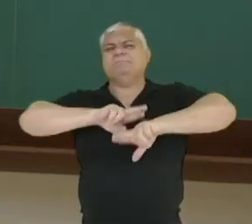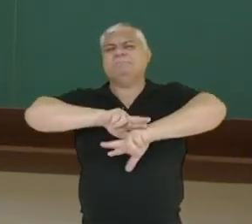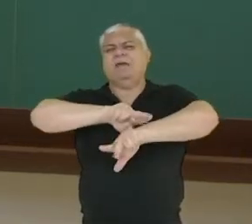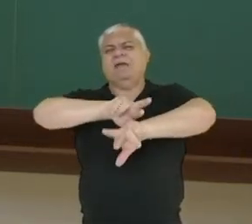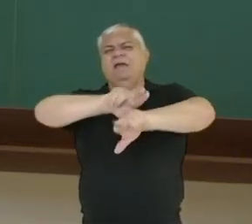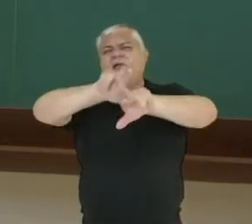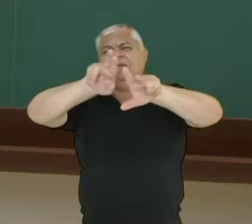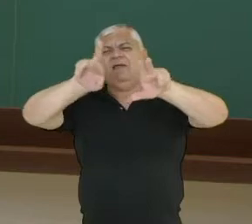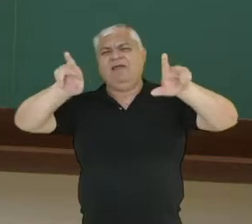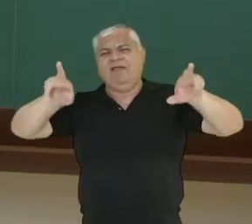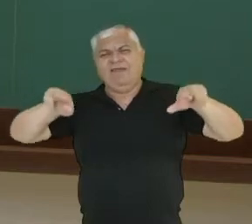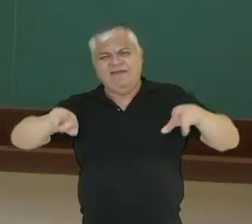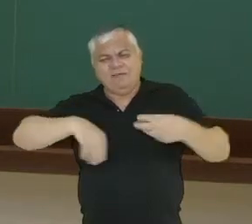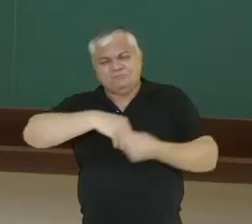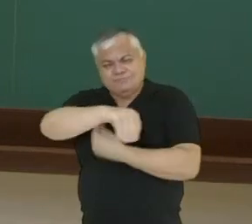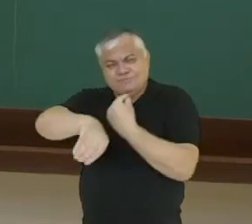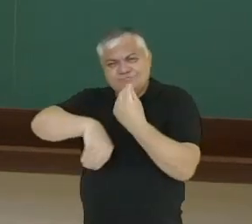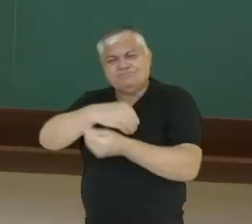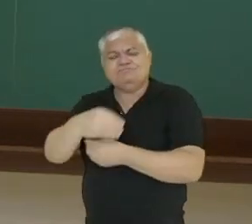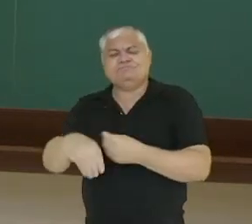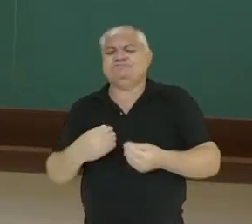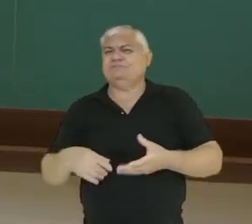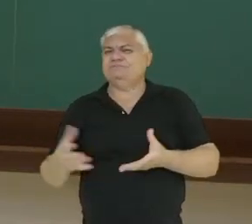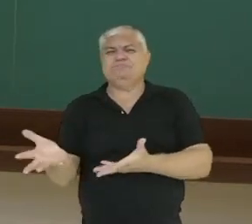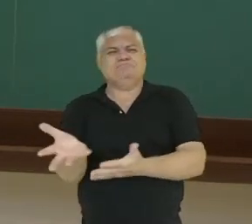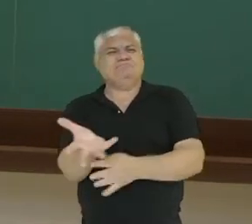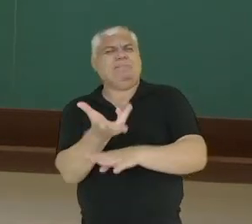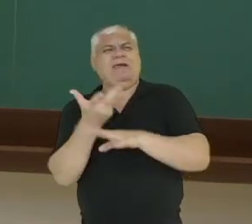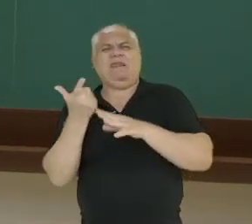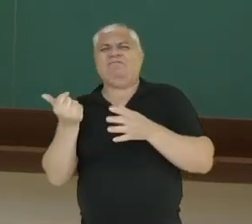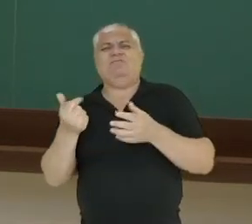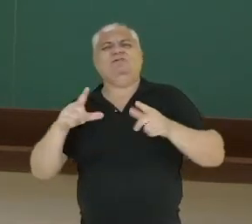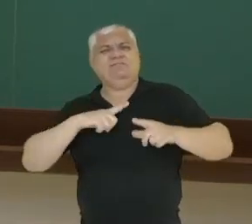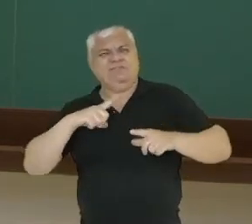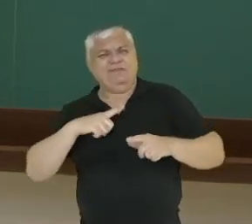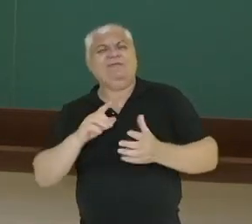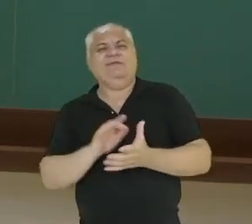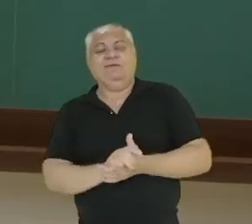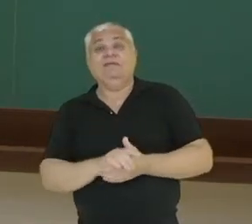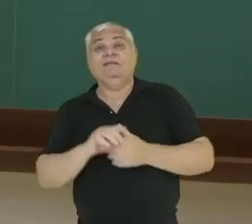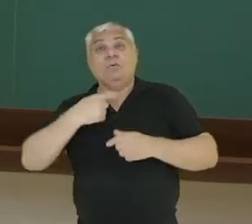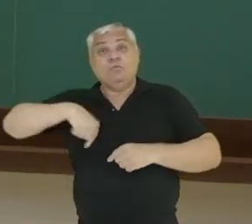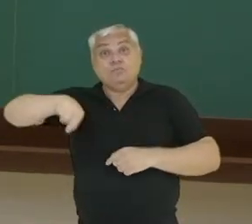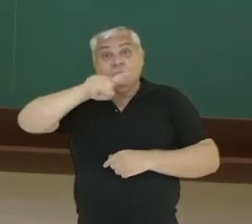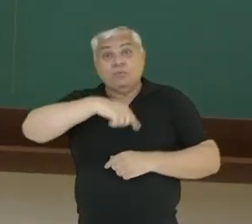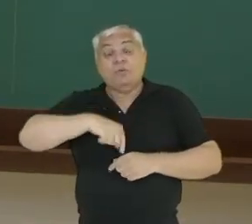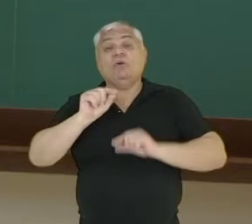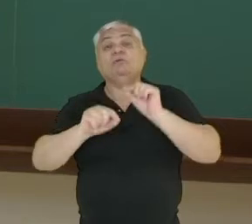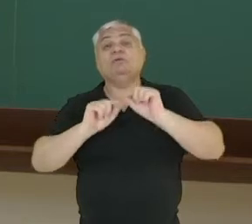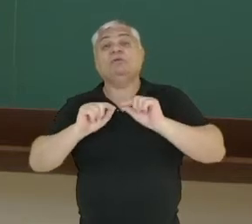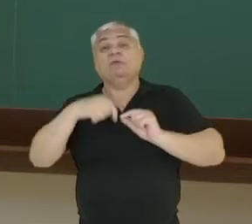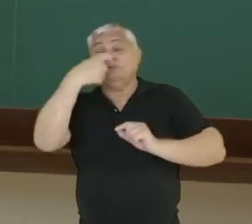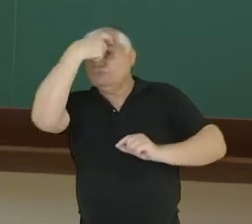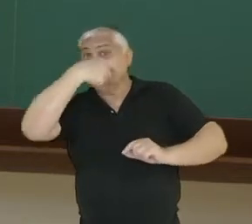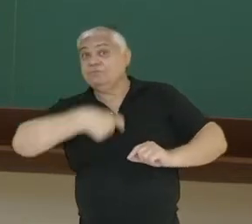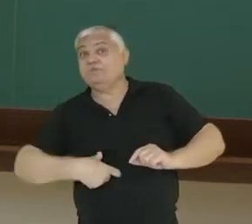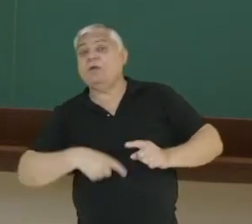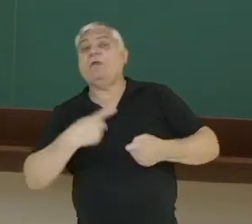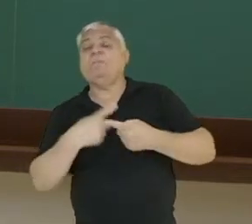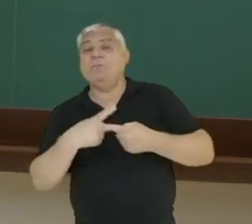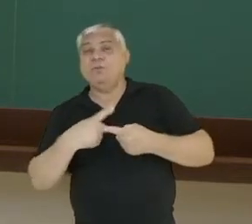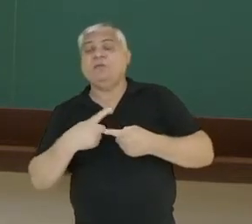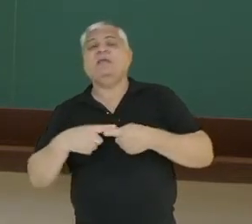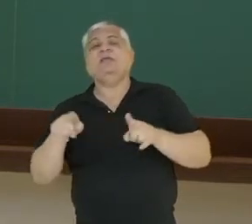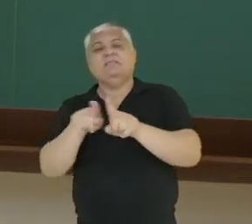multiforme, ela é espetacular, ela é esplêndida, e por isso que nós somos o que somos e a